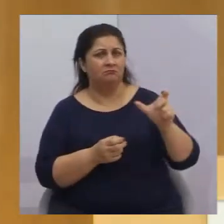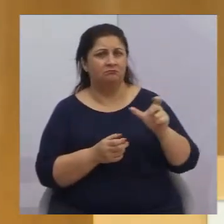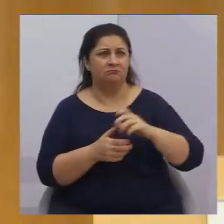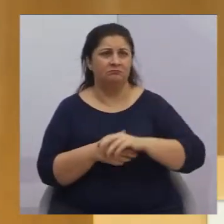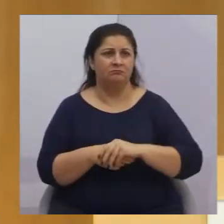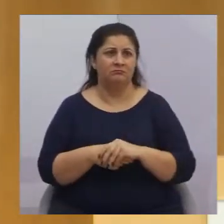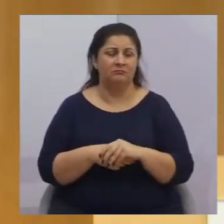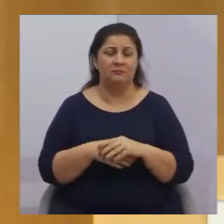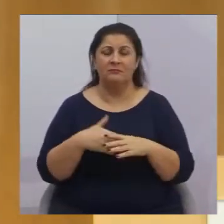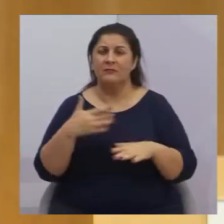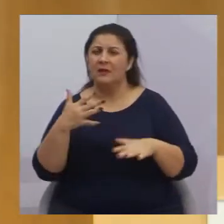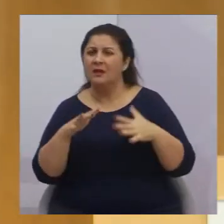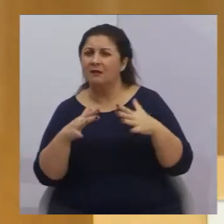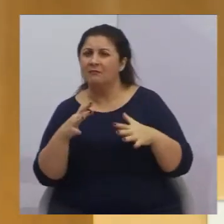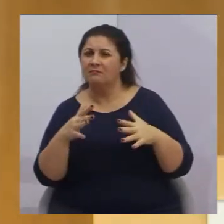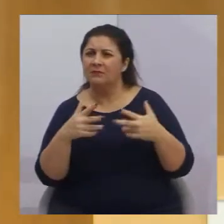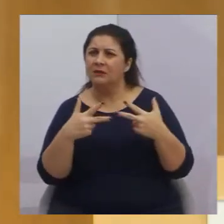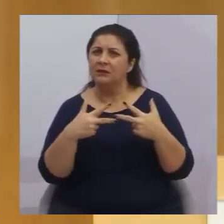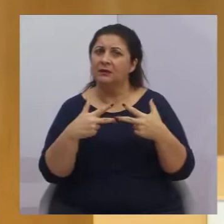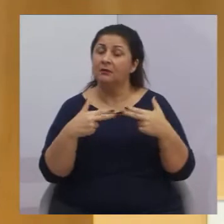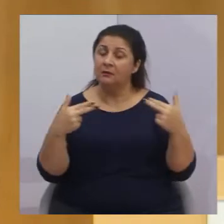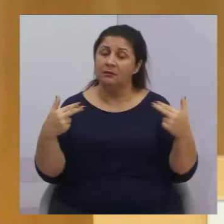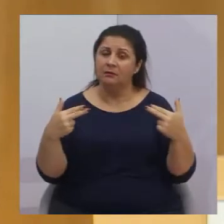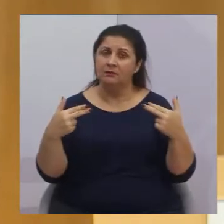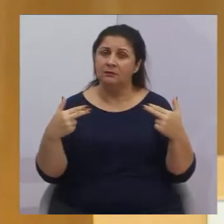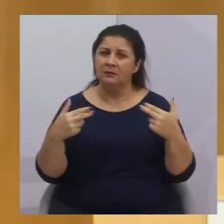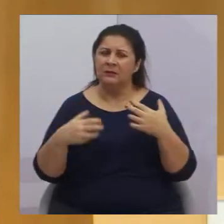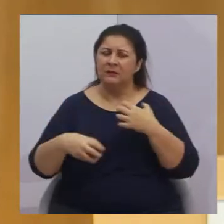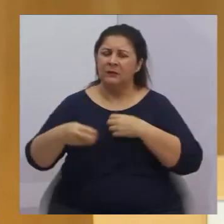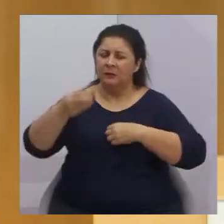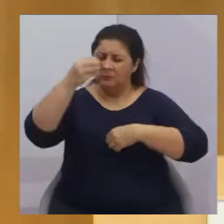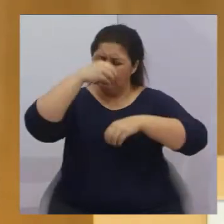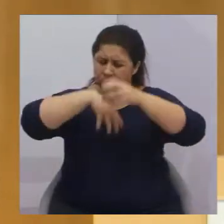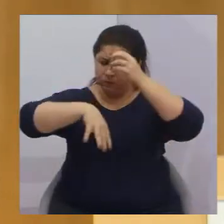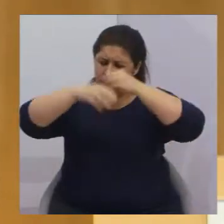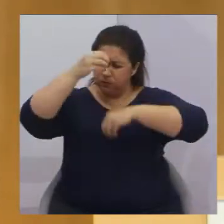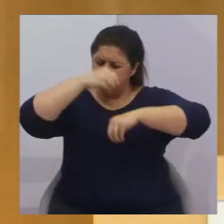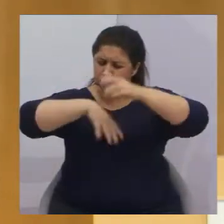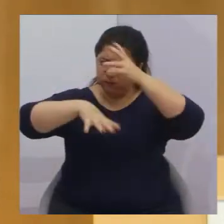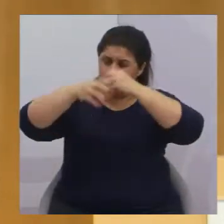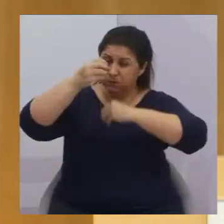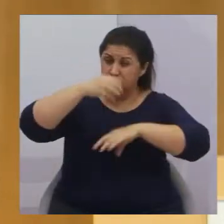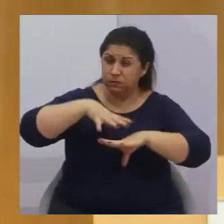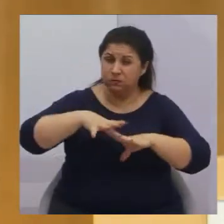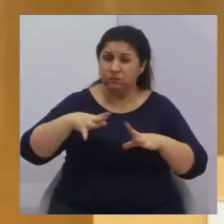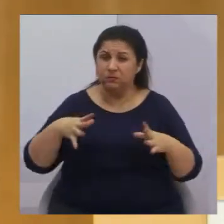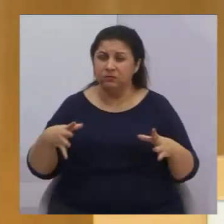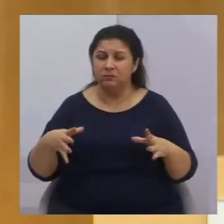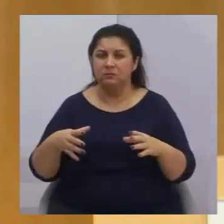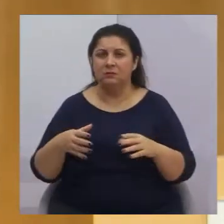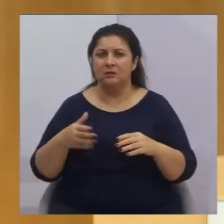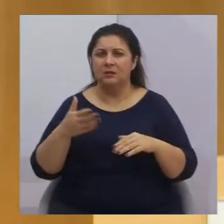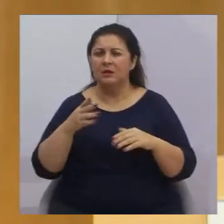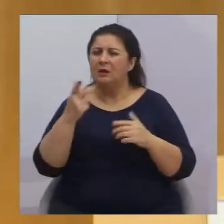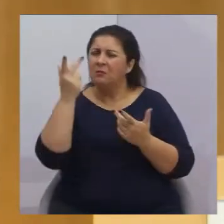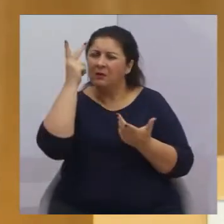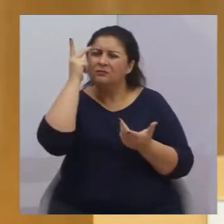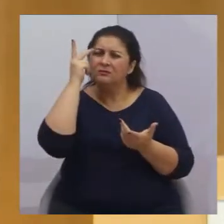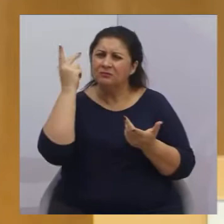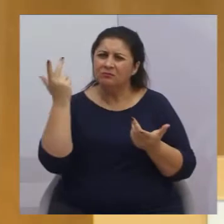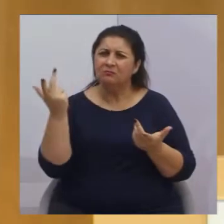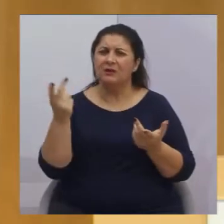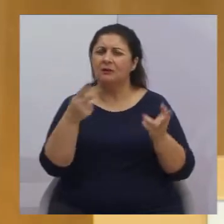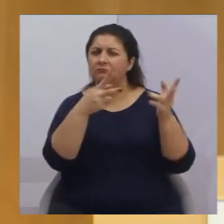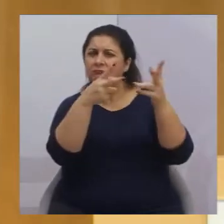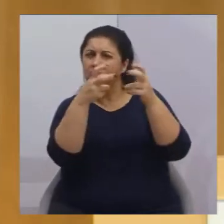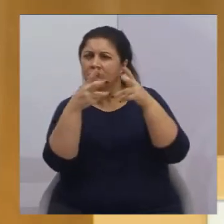por algumas questões que vão se acumulando, né? Tem alguns perfis que são mais comuns, né, de